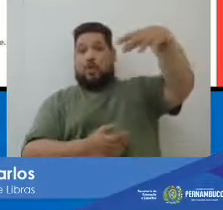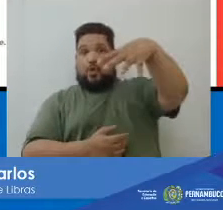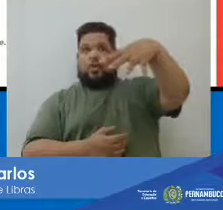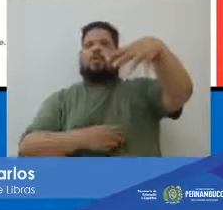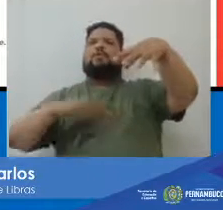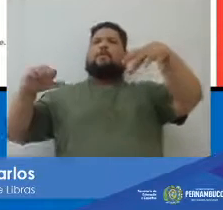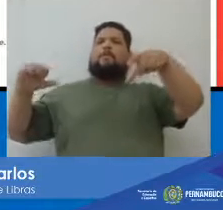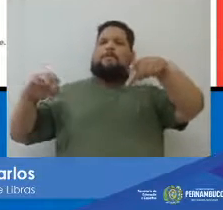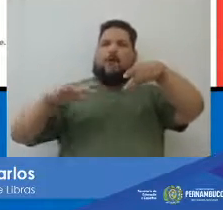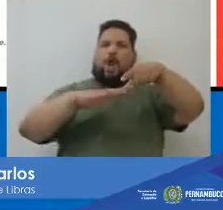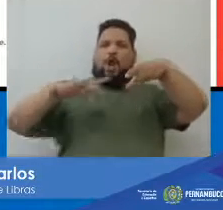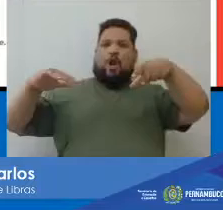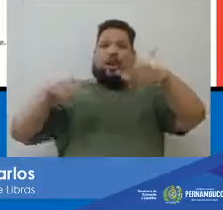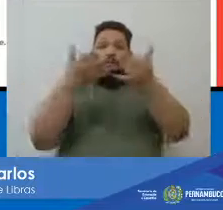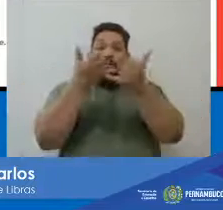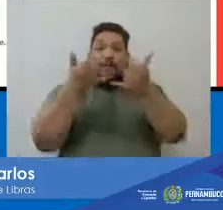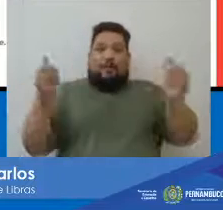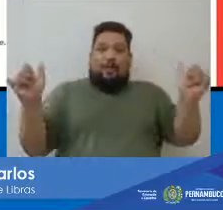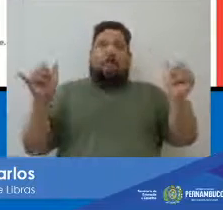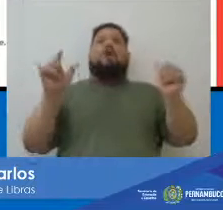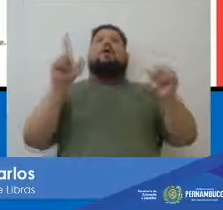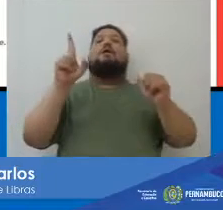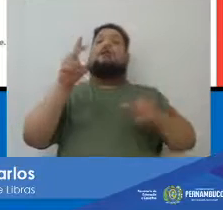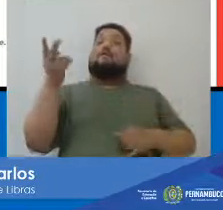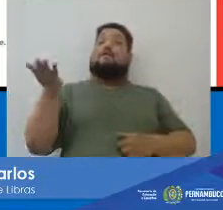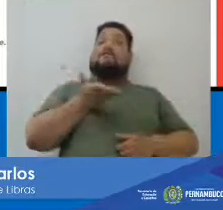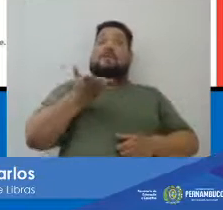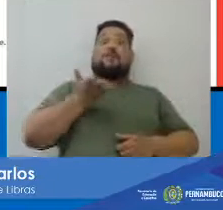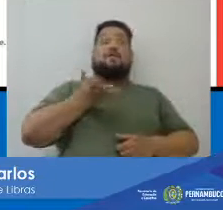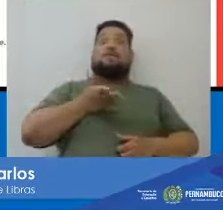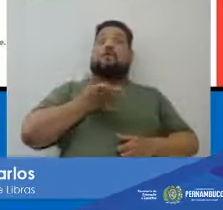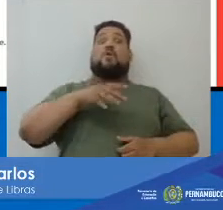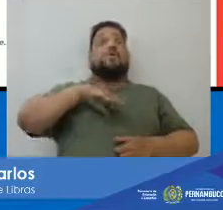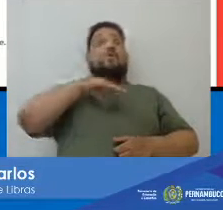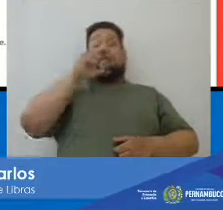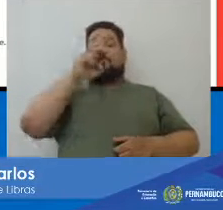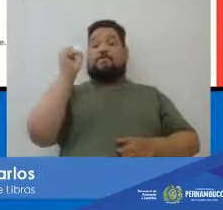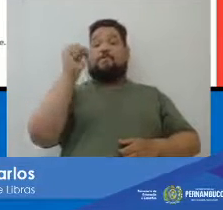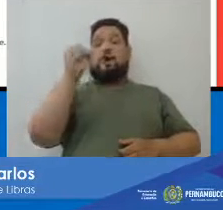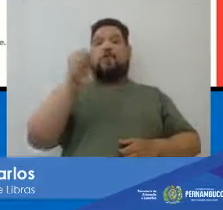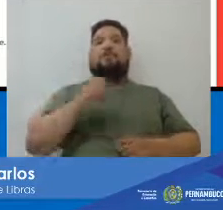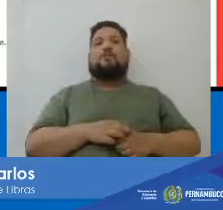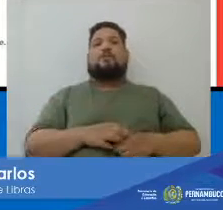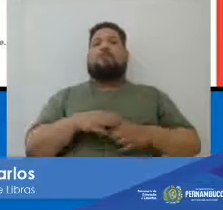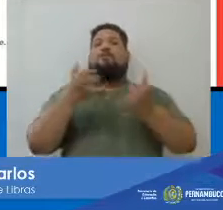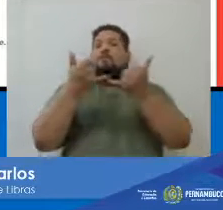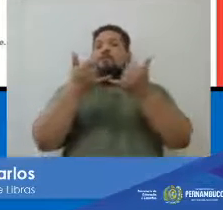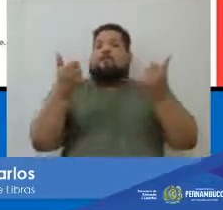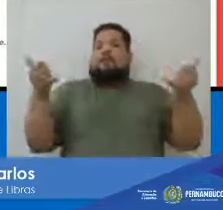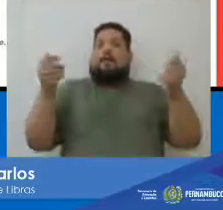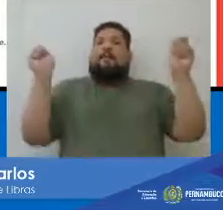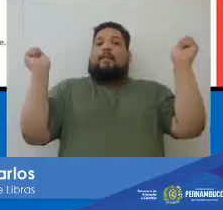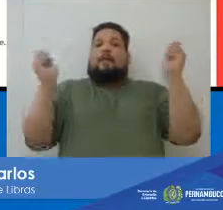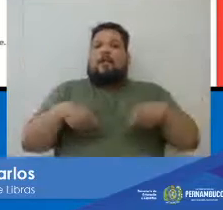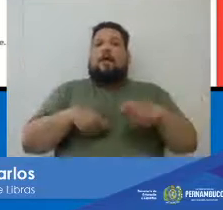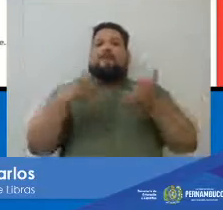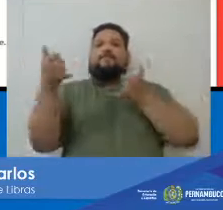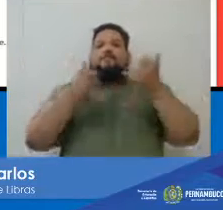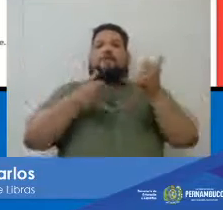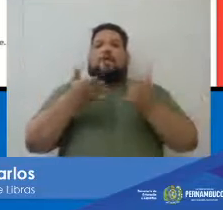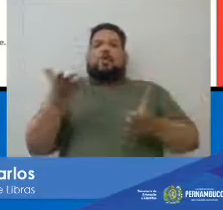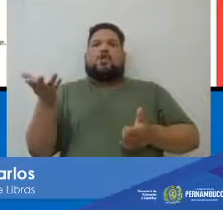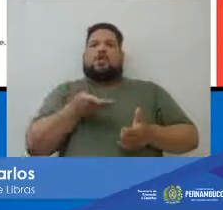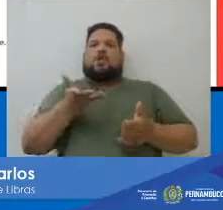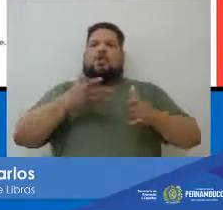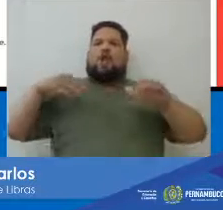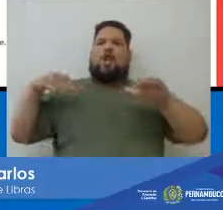esses cabos. Então há uma velocidade muito grande nesse meio de comunicação. Então a fibra óptica é um sistema de transporte dessa informação